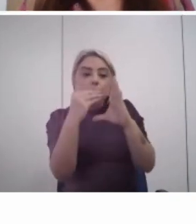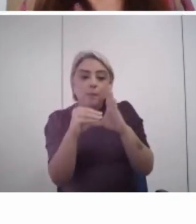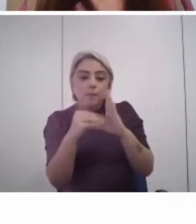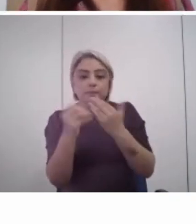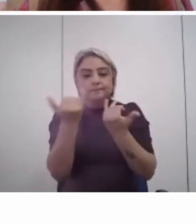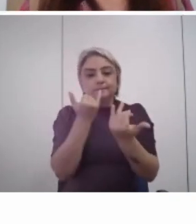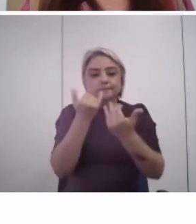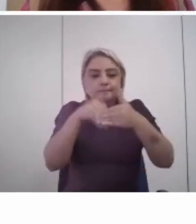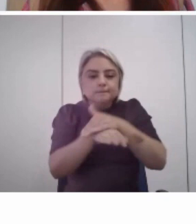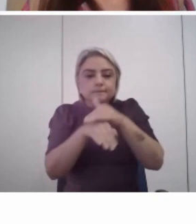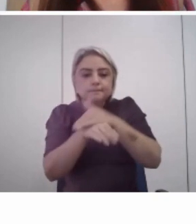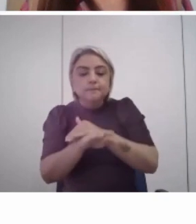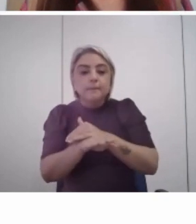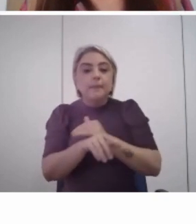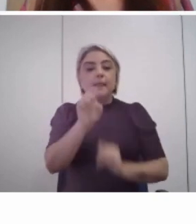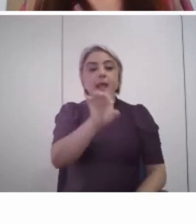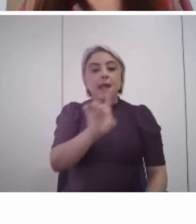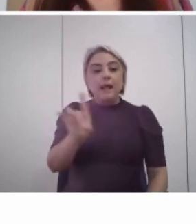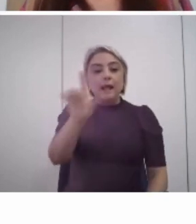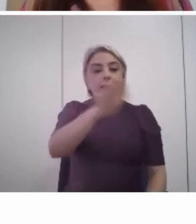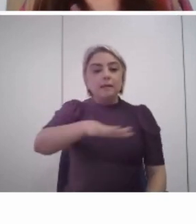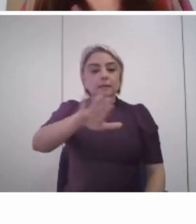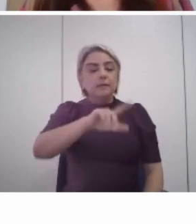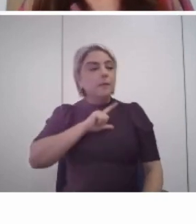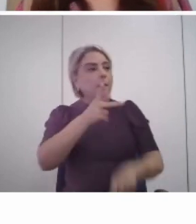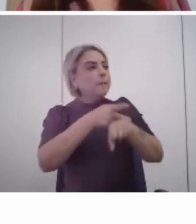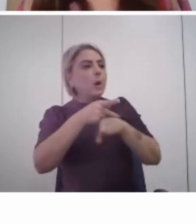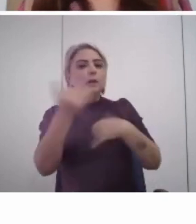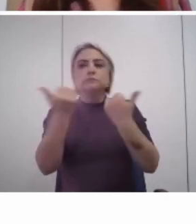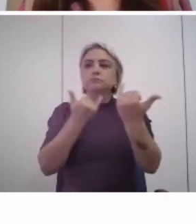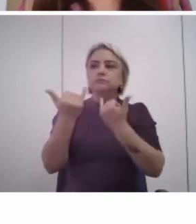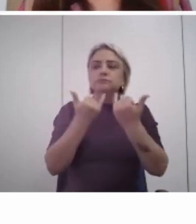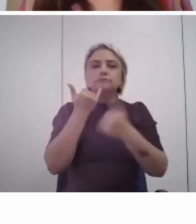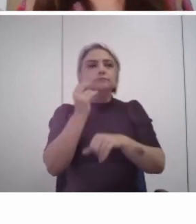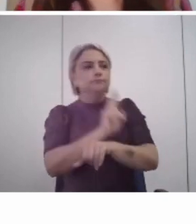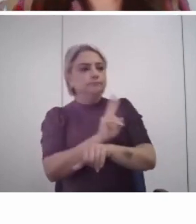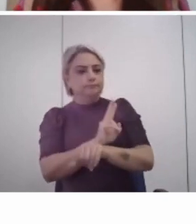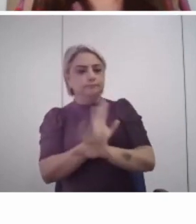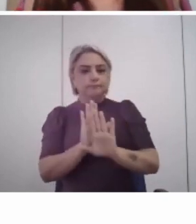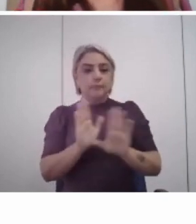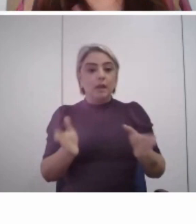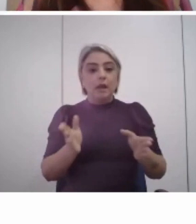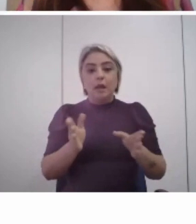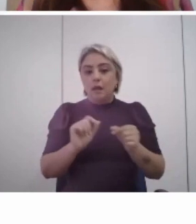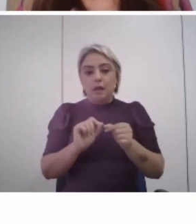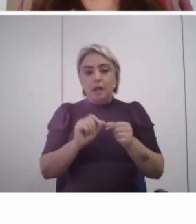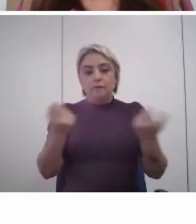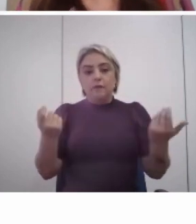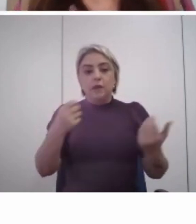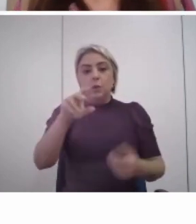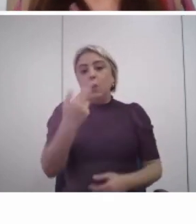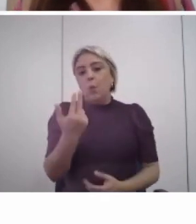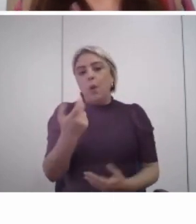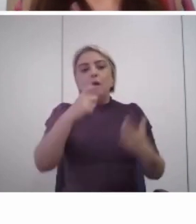informações. Cada setor pode buscar essas informações para fins de fiscalização, né? Assim como é feito lá no imposto de renda, por